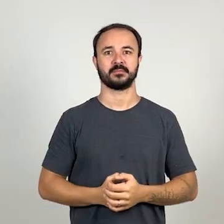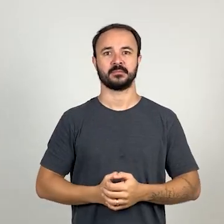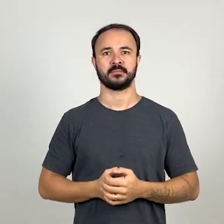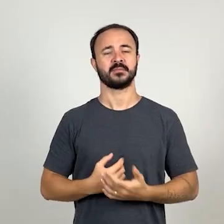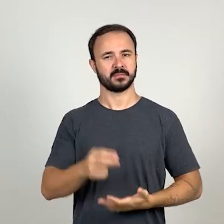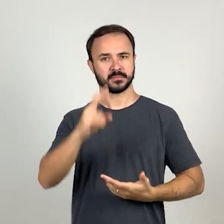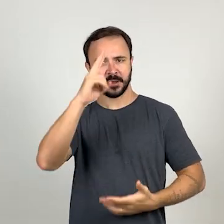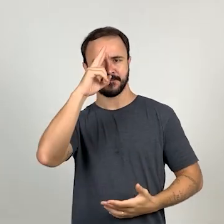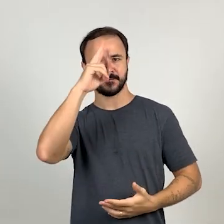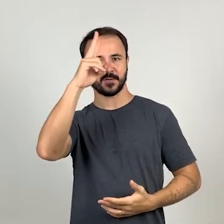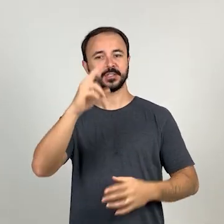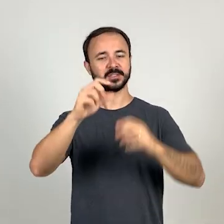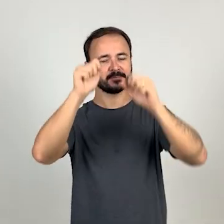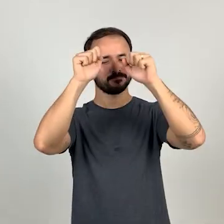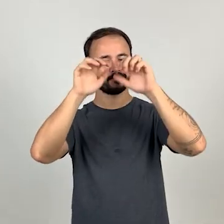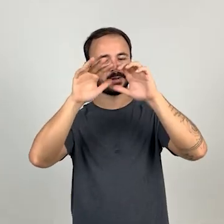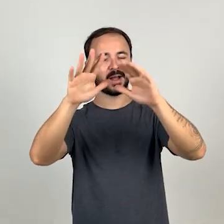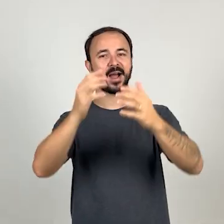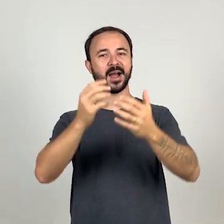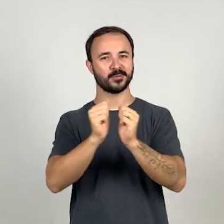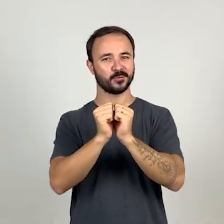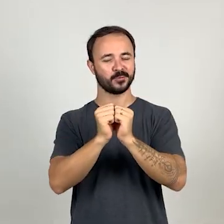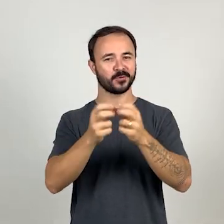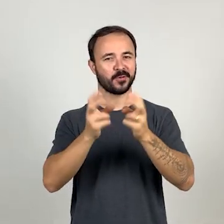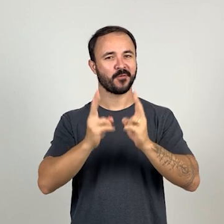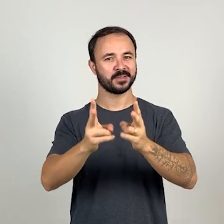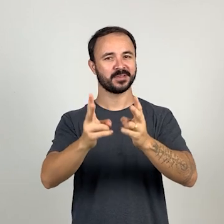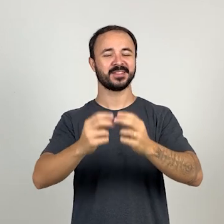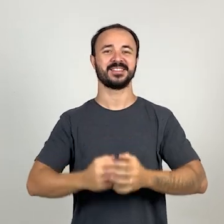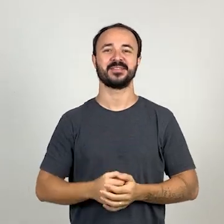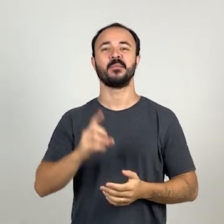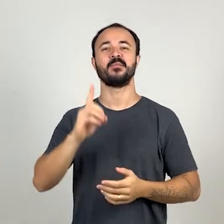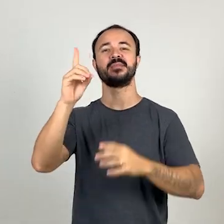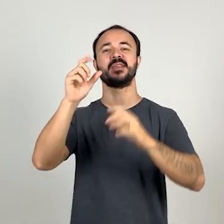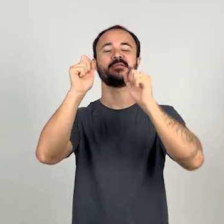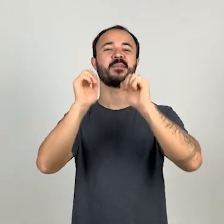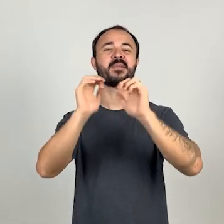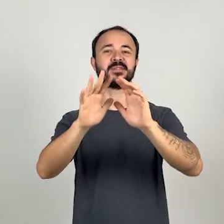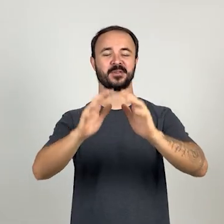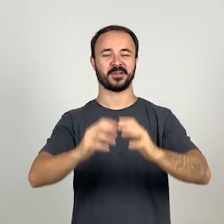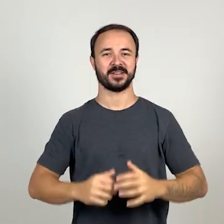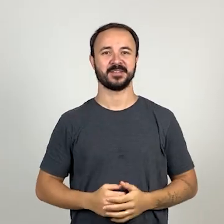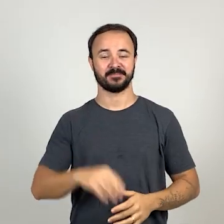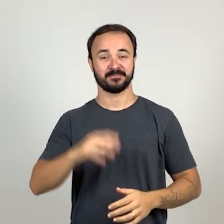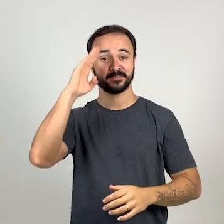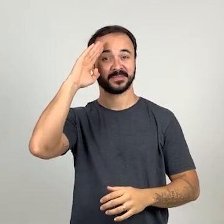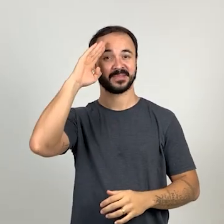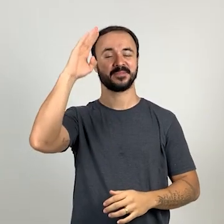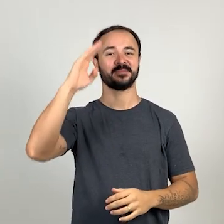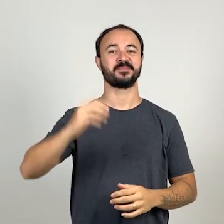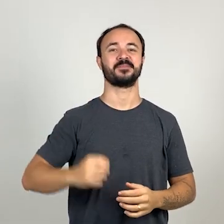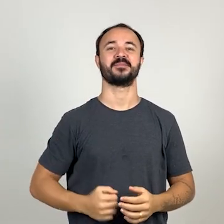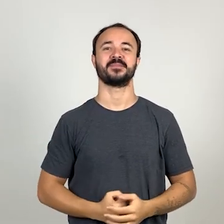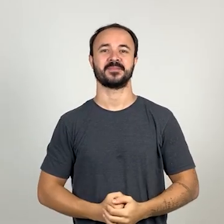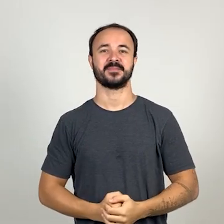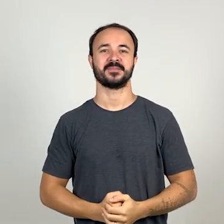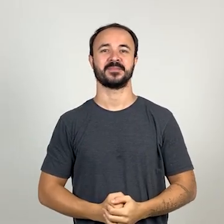with you, guys. Que a força esteja com vocês. Que Deus abençoe vocês. Bye bye. See you later.